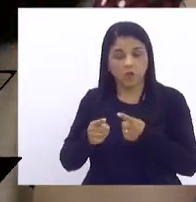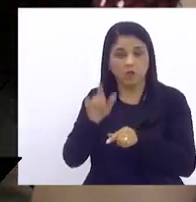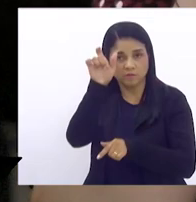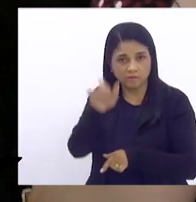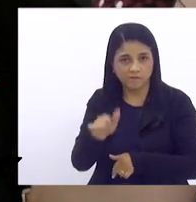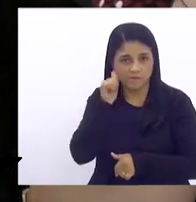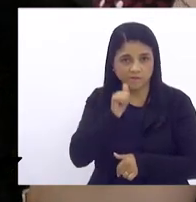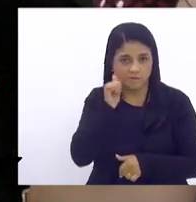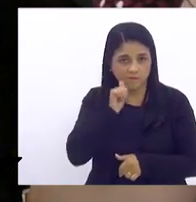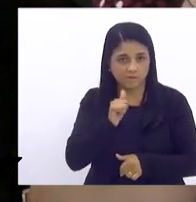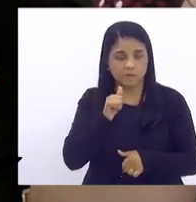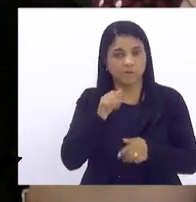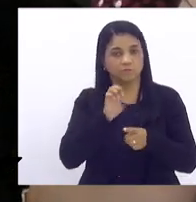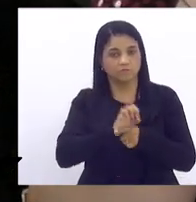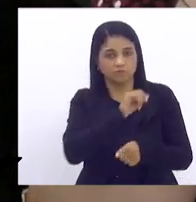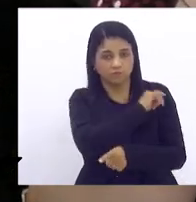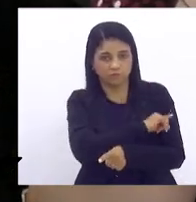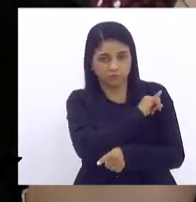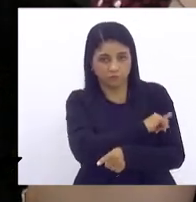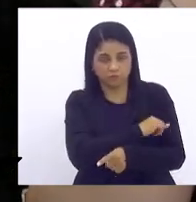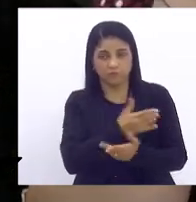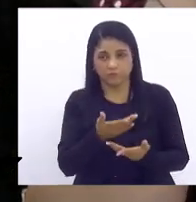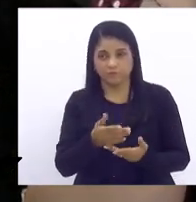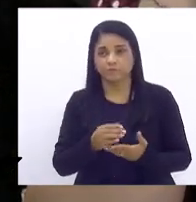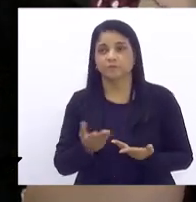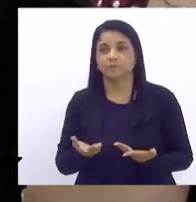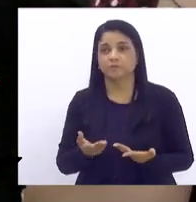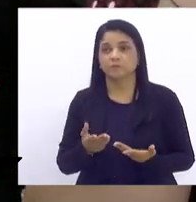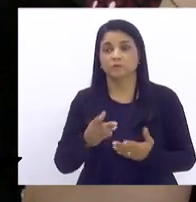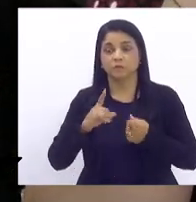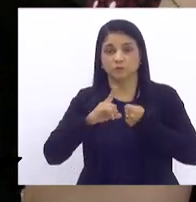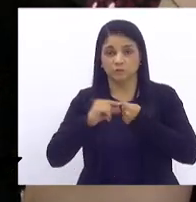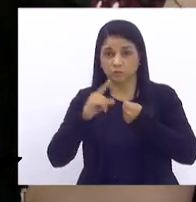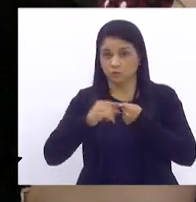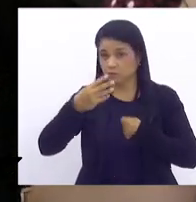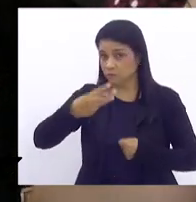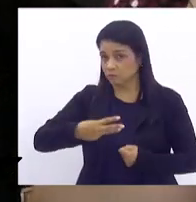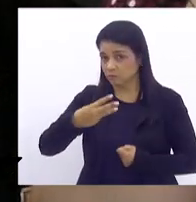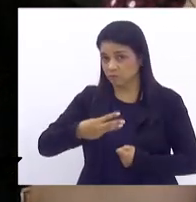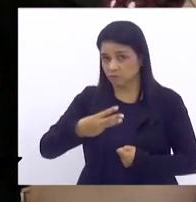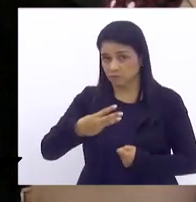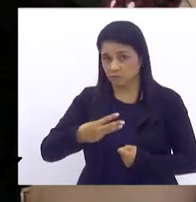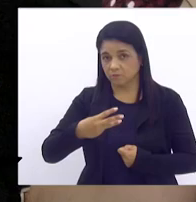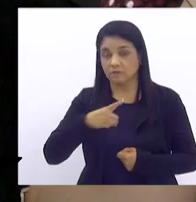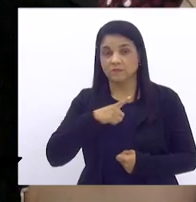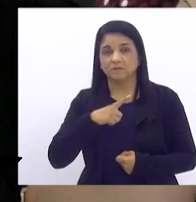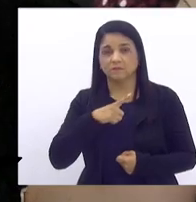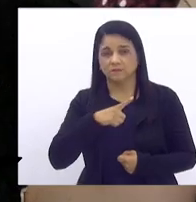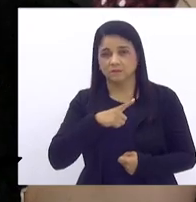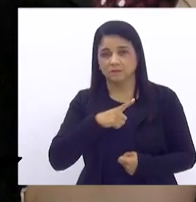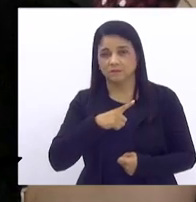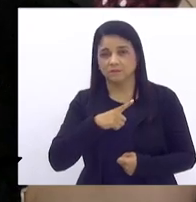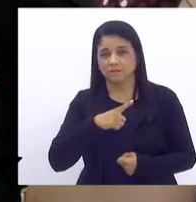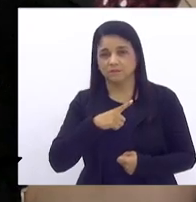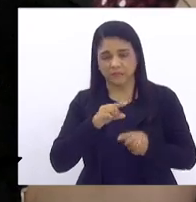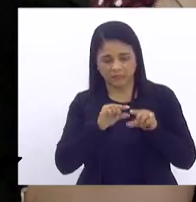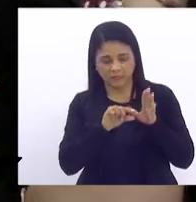Janeiro. Observa a Mulher RJ. No artigo 3, tem ali na